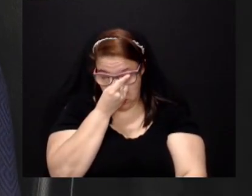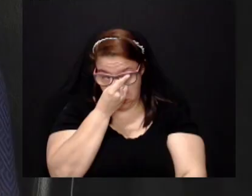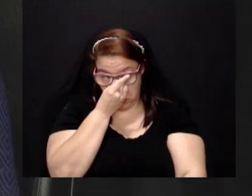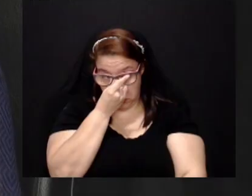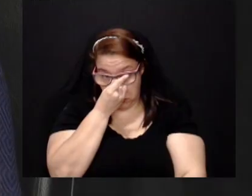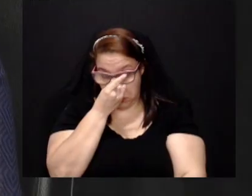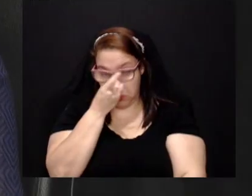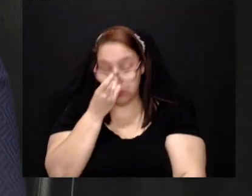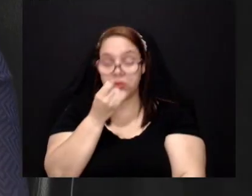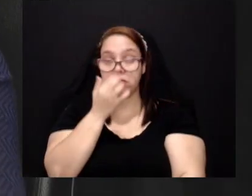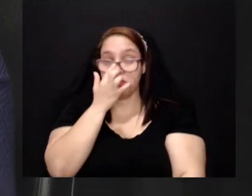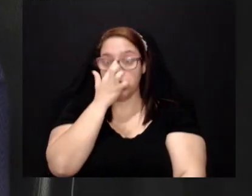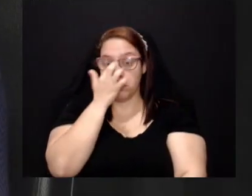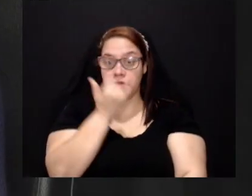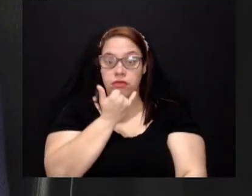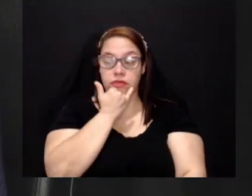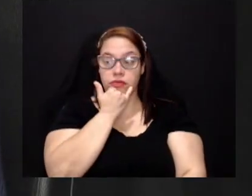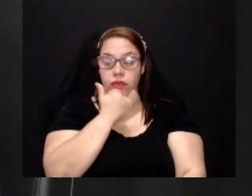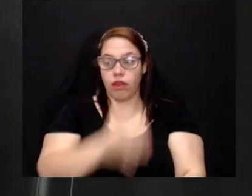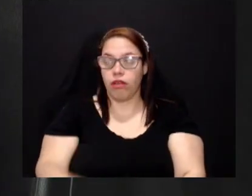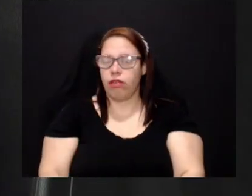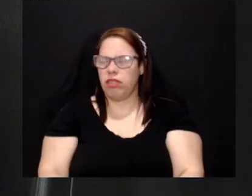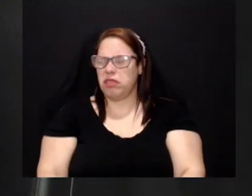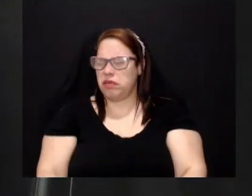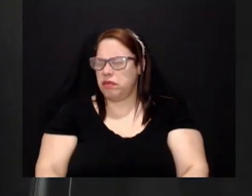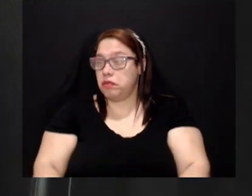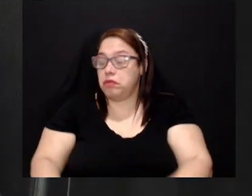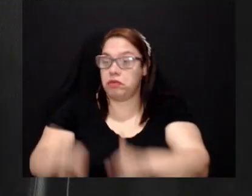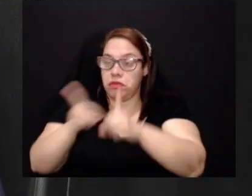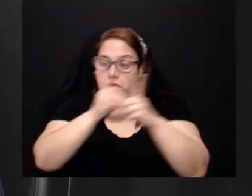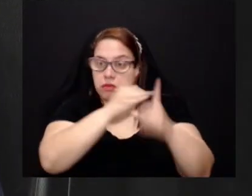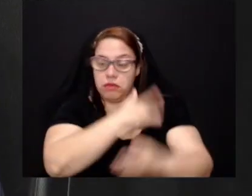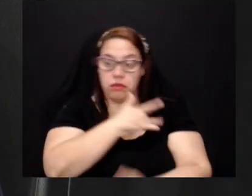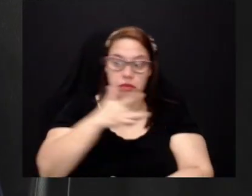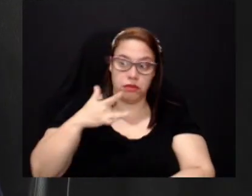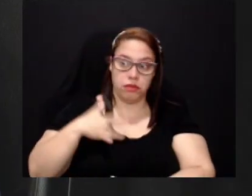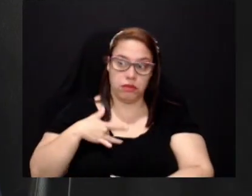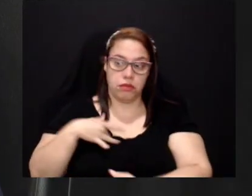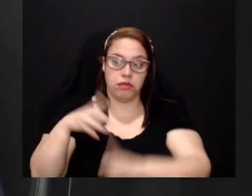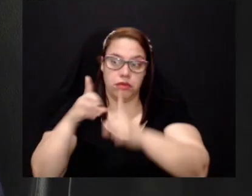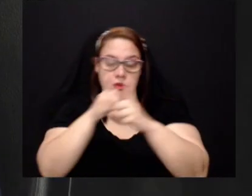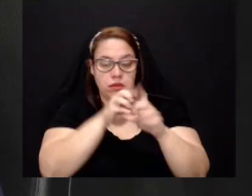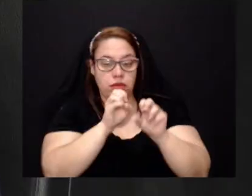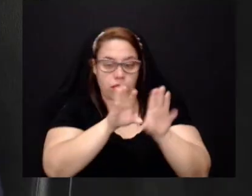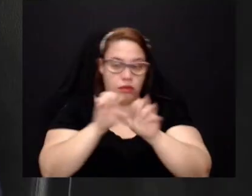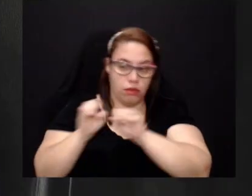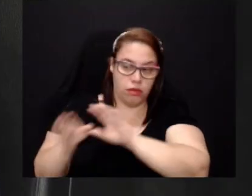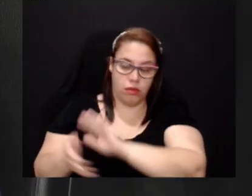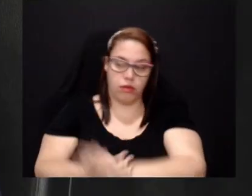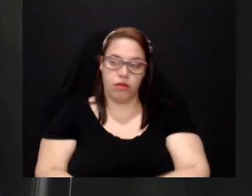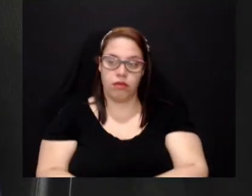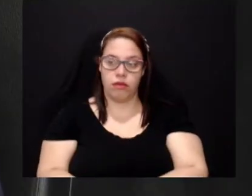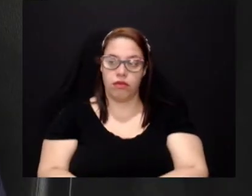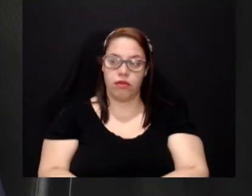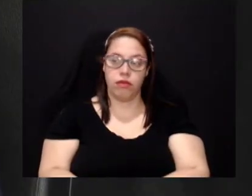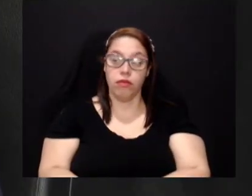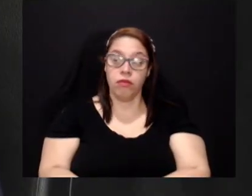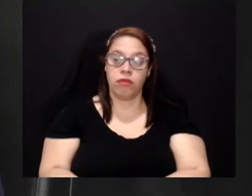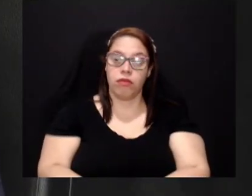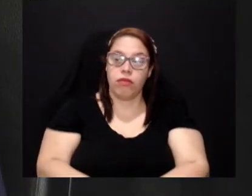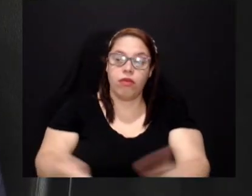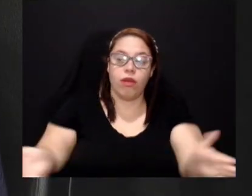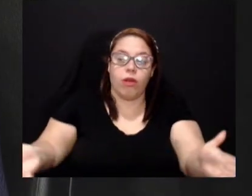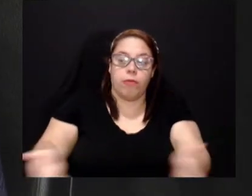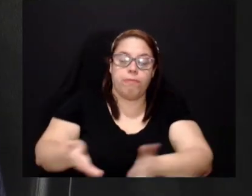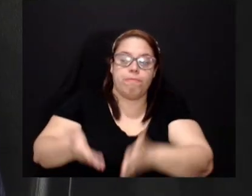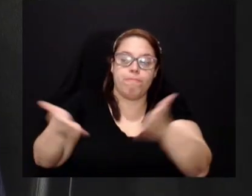questões que são desiguais, então, no atendimento da saúde, no atendimento da educação, né? Então, assim, a gente incentivar a existência